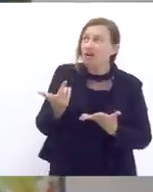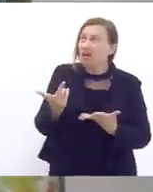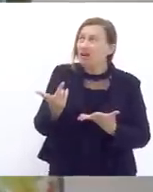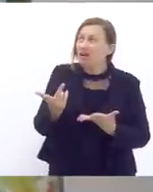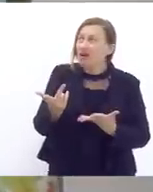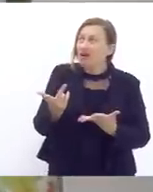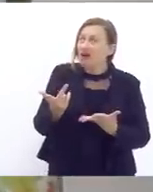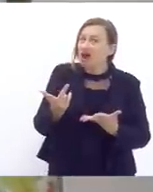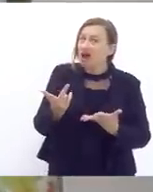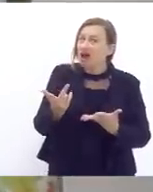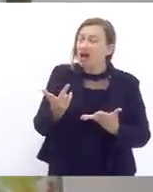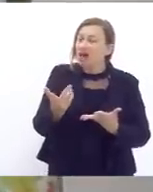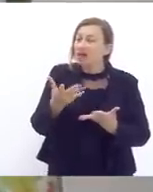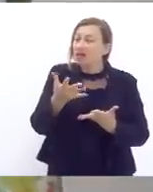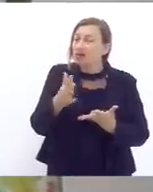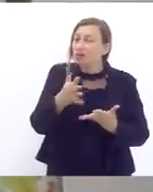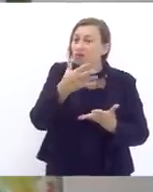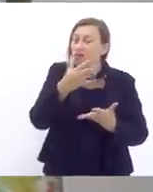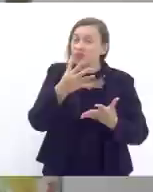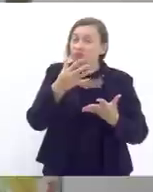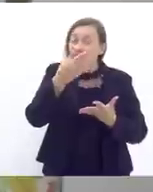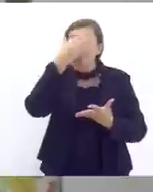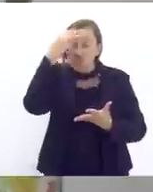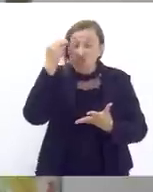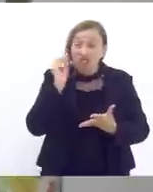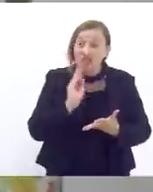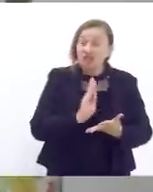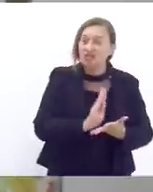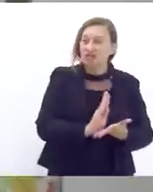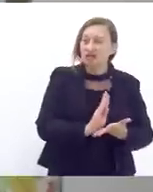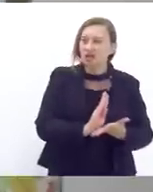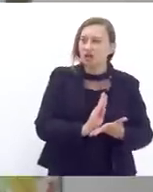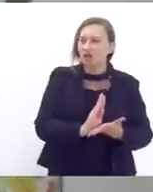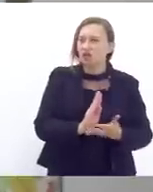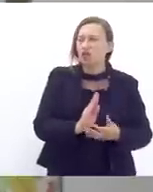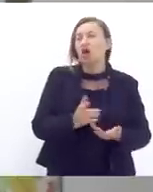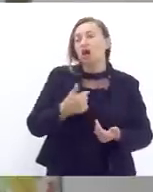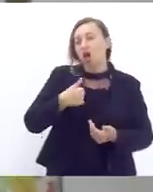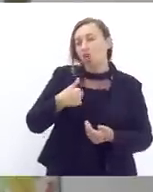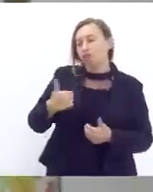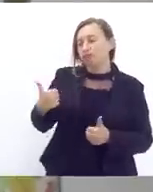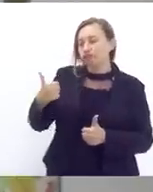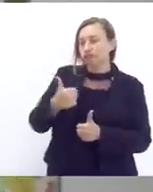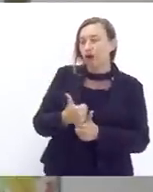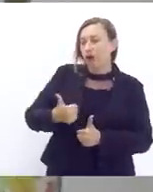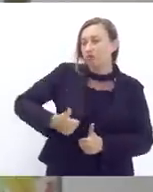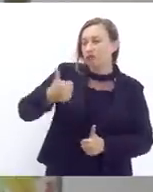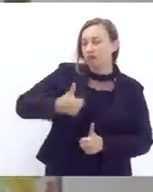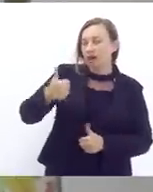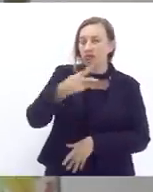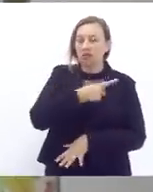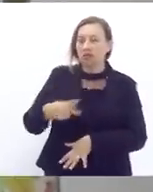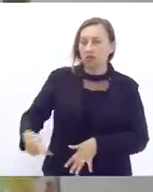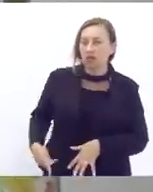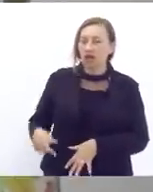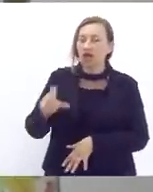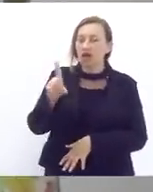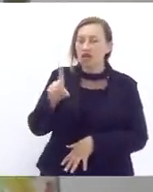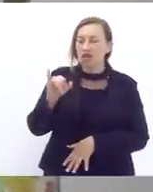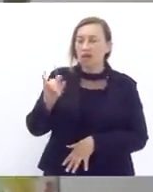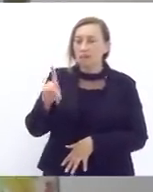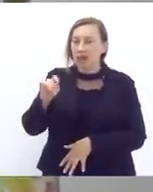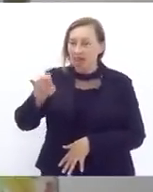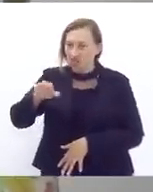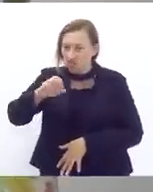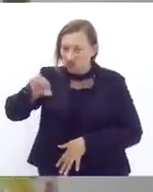são deixadas de lado né eu era Presidente eu assumi a primeira vez a presidência da disperj em